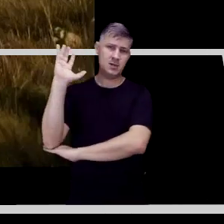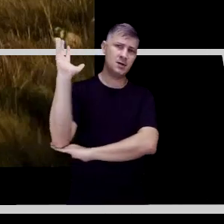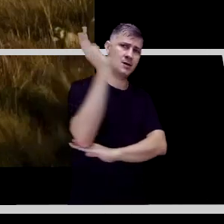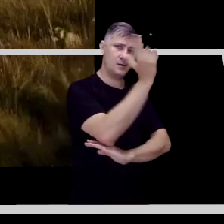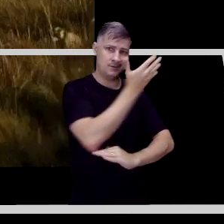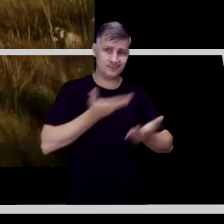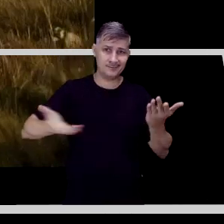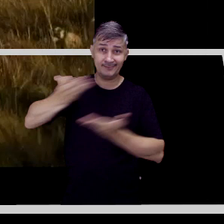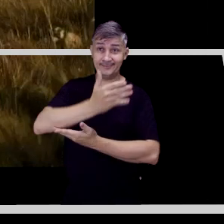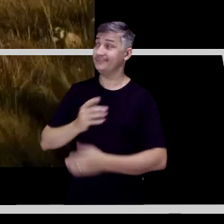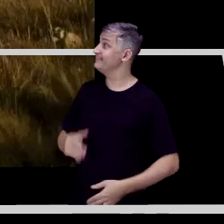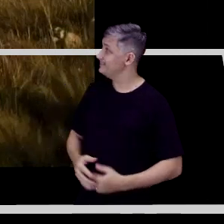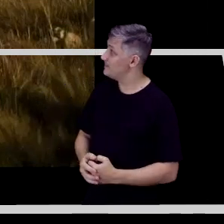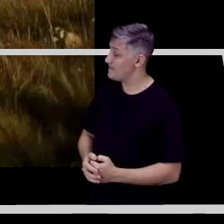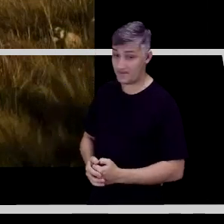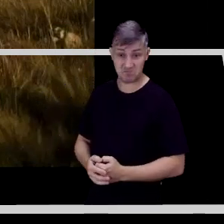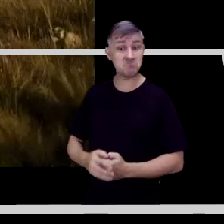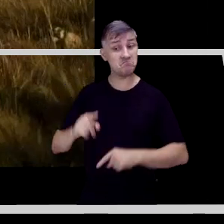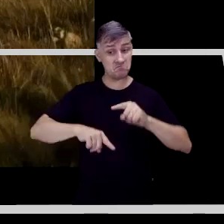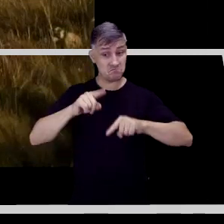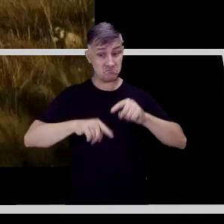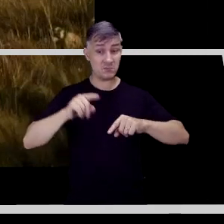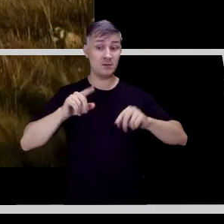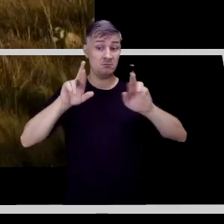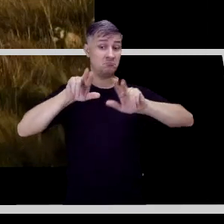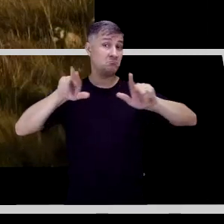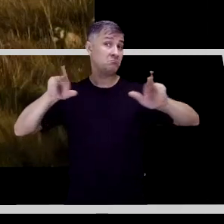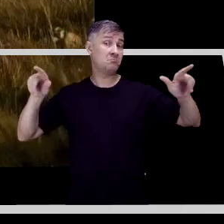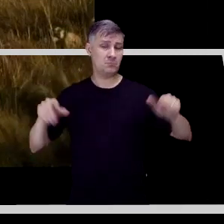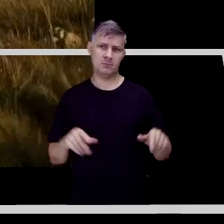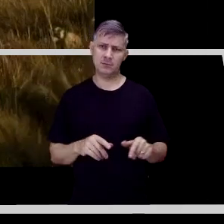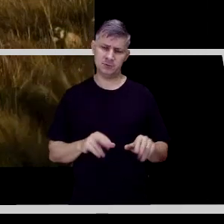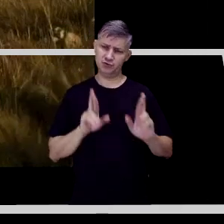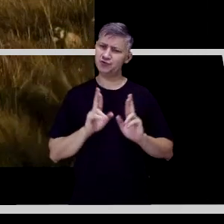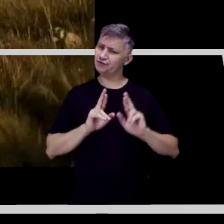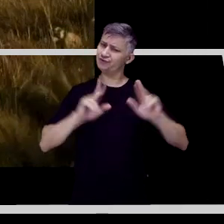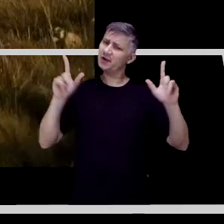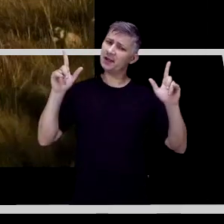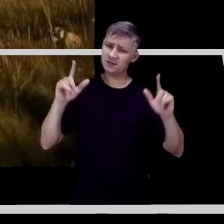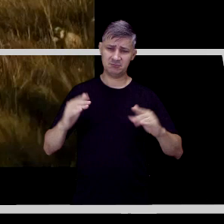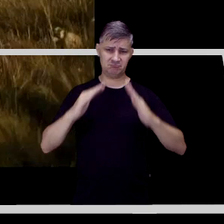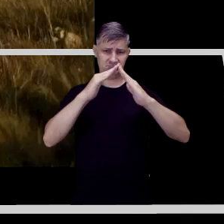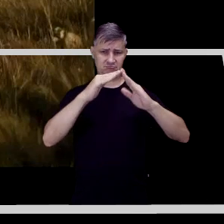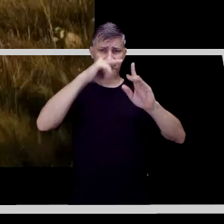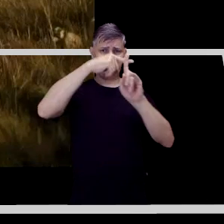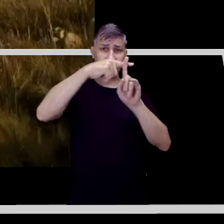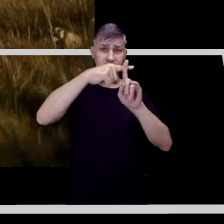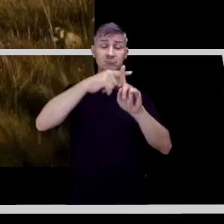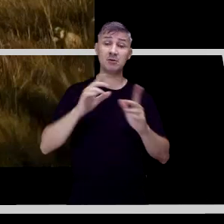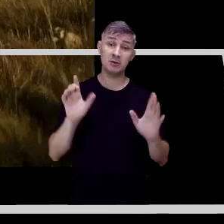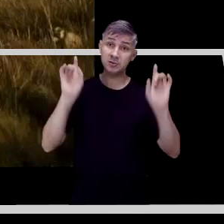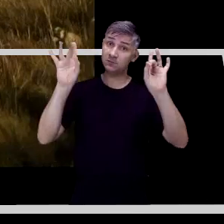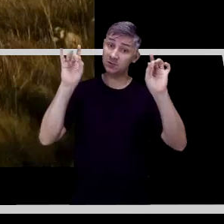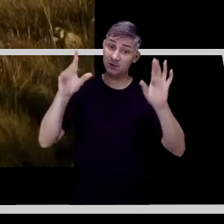essa relação com a paisagem, né? É um apetrecho, um equipamento um pouco não convencional, né? Uma